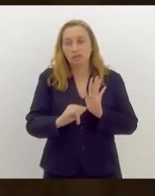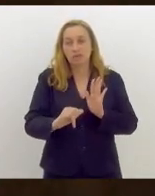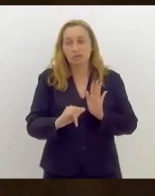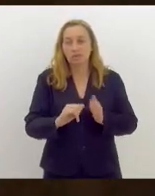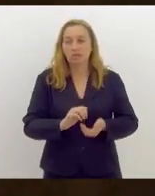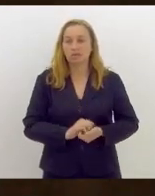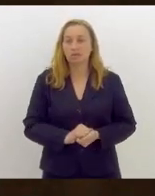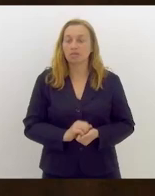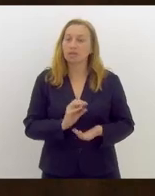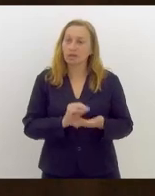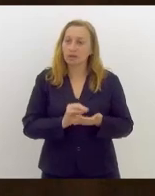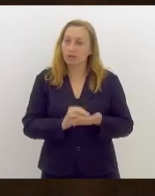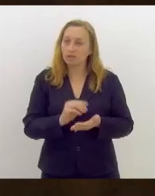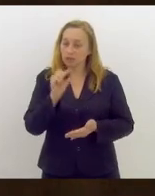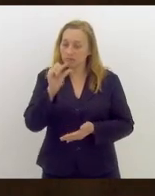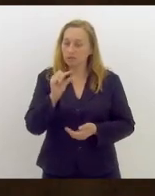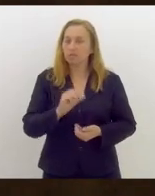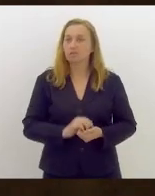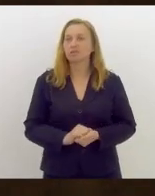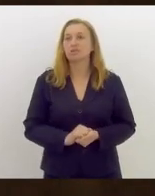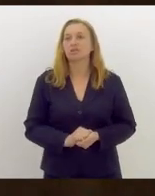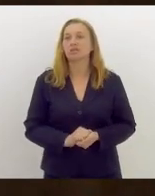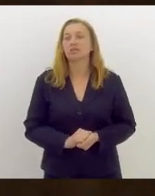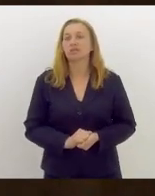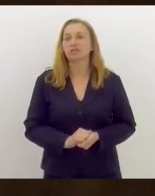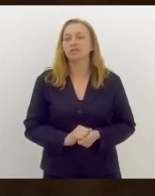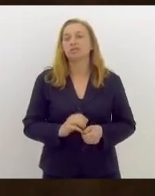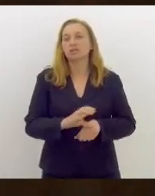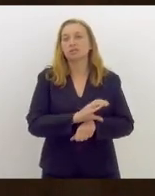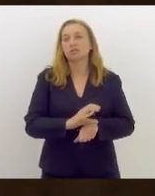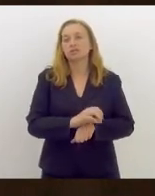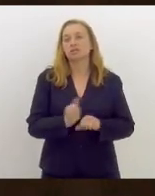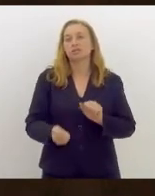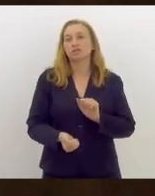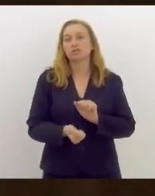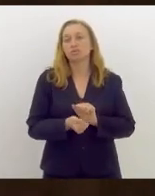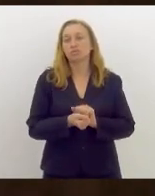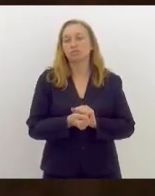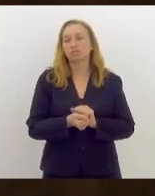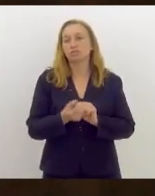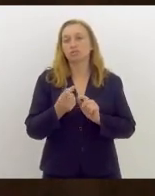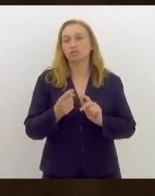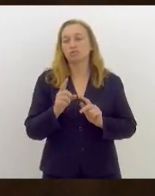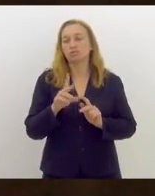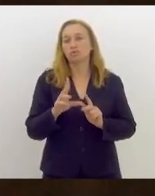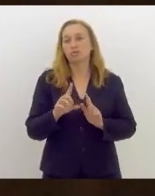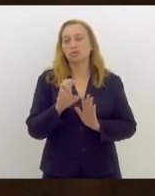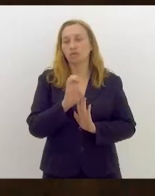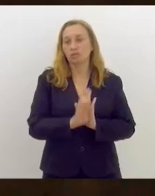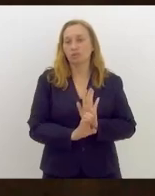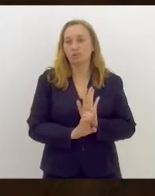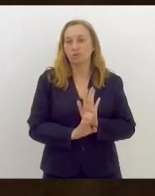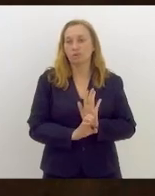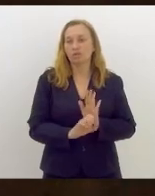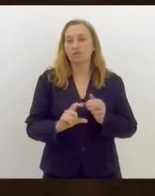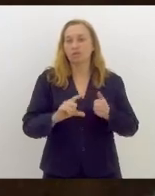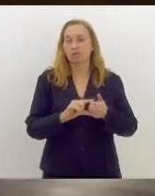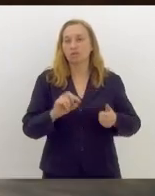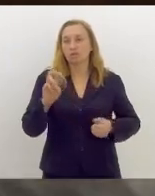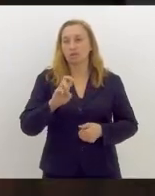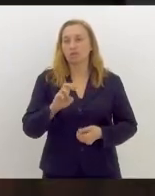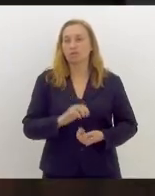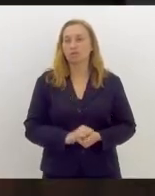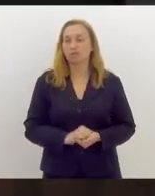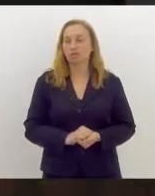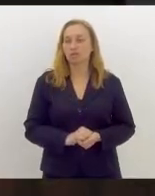tava faltando então parecer condicionalidade com apenas uma Emenda incluindo artigo quinto